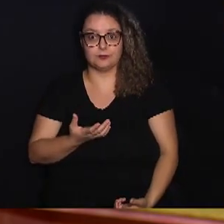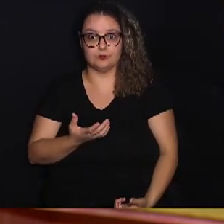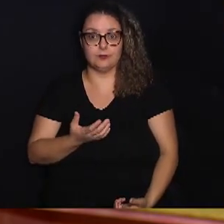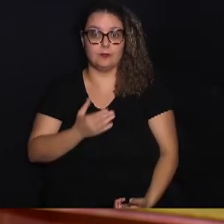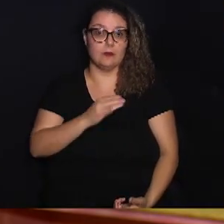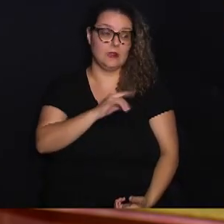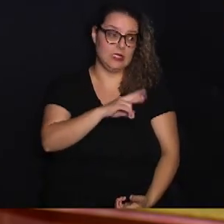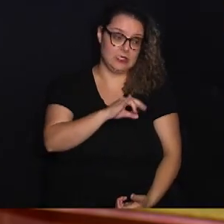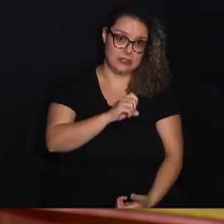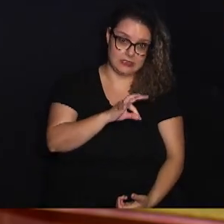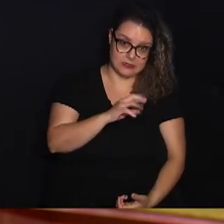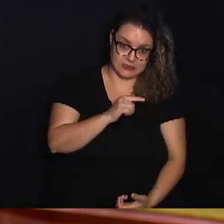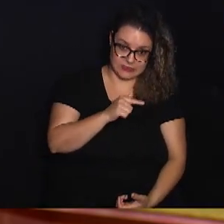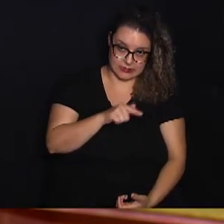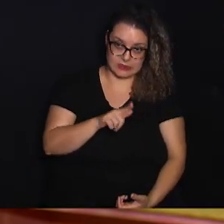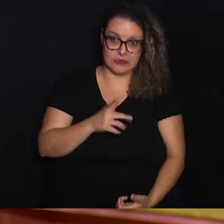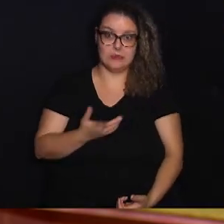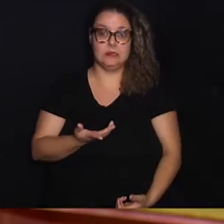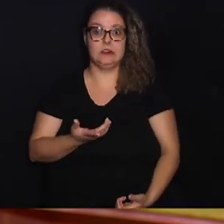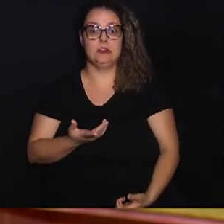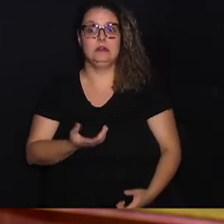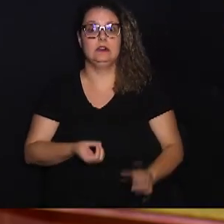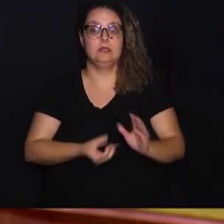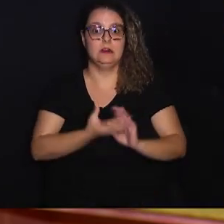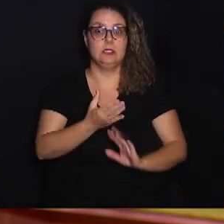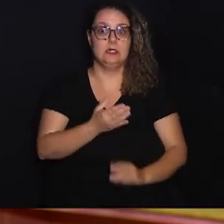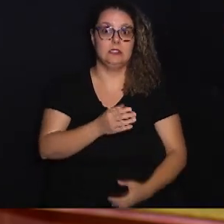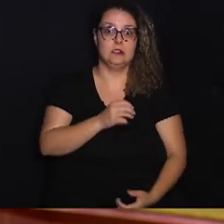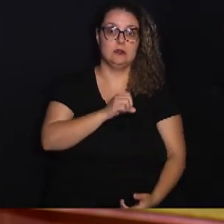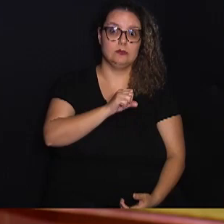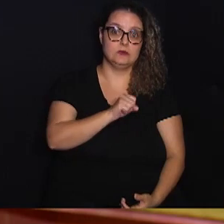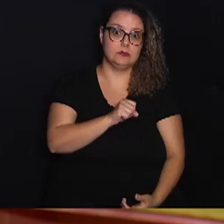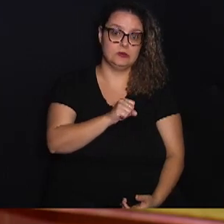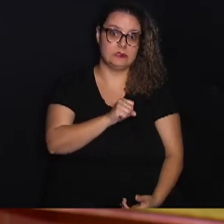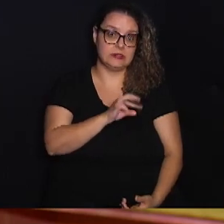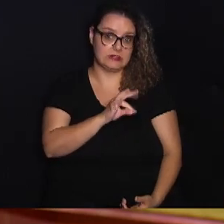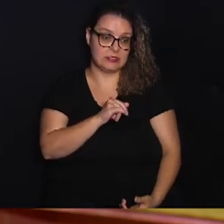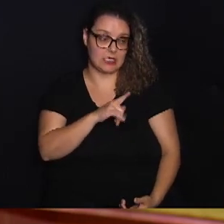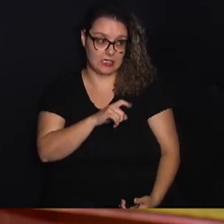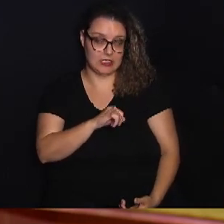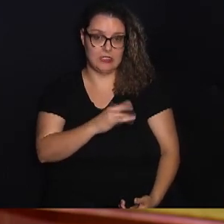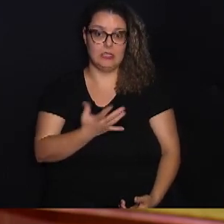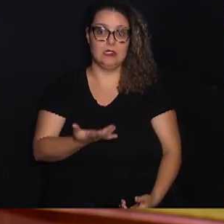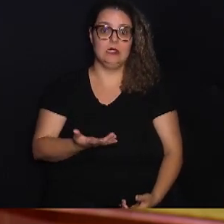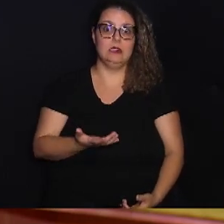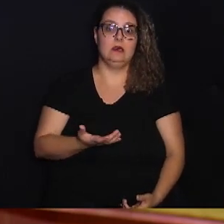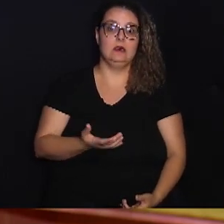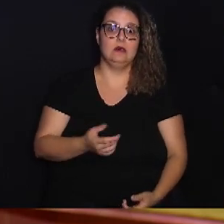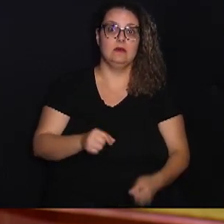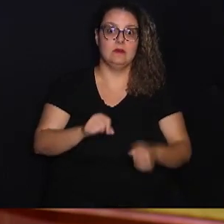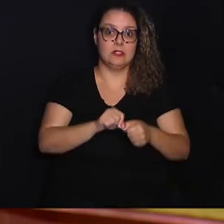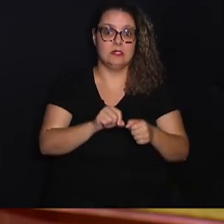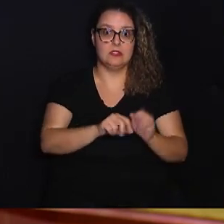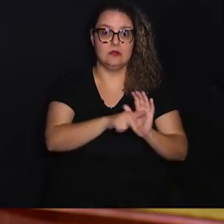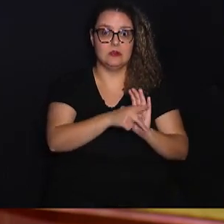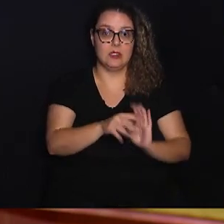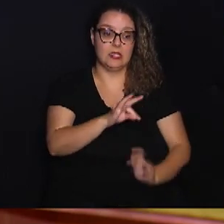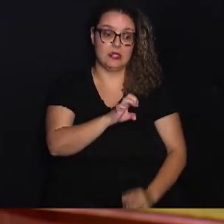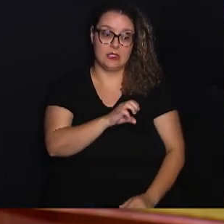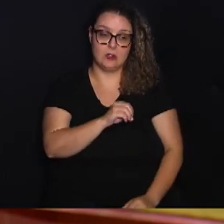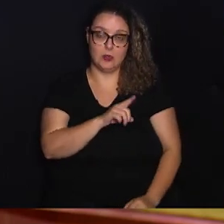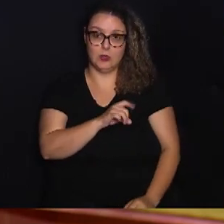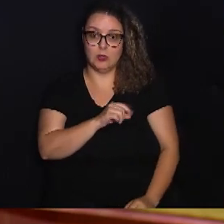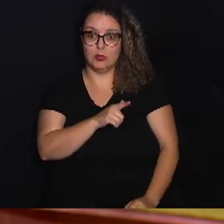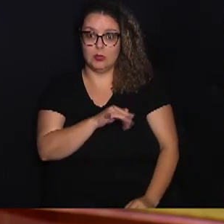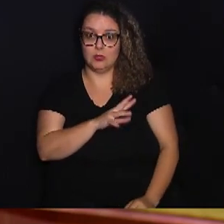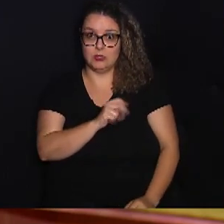cristã, ela nasceu como uma corrente cristã, então Rudolf Steiner, ele fazia parte da teologia,